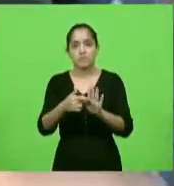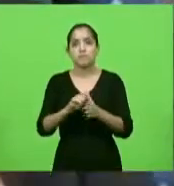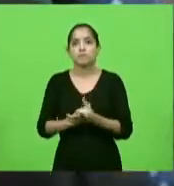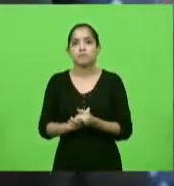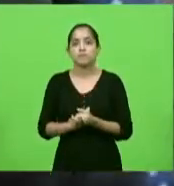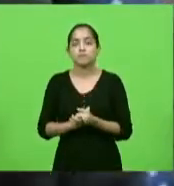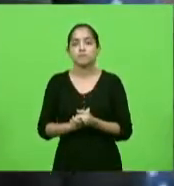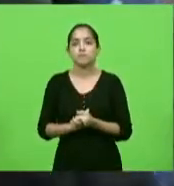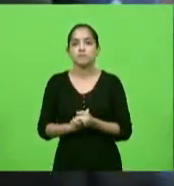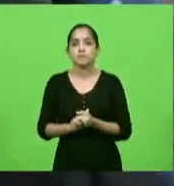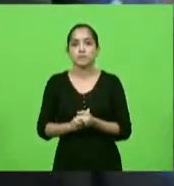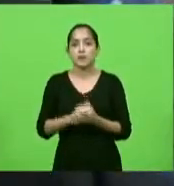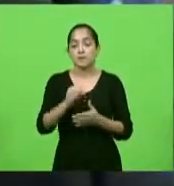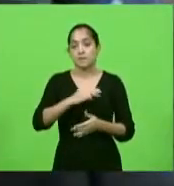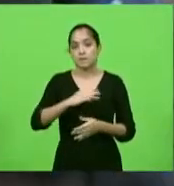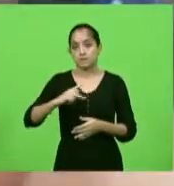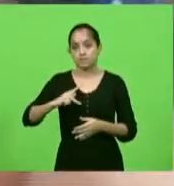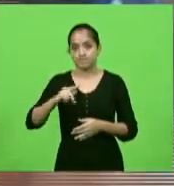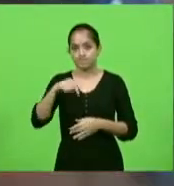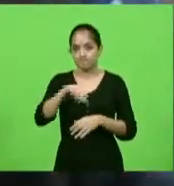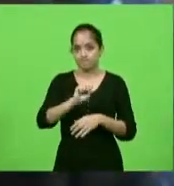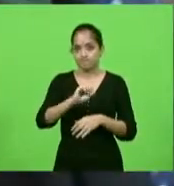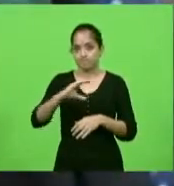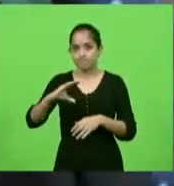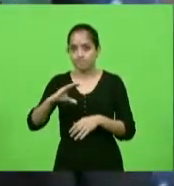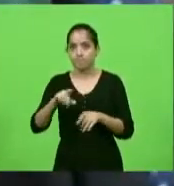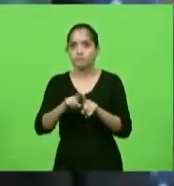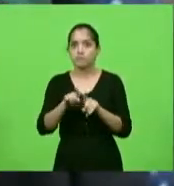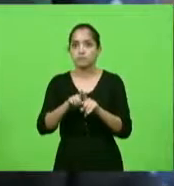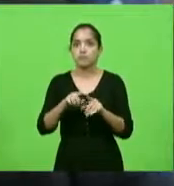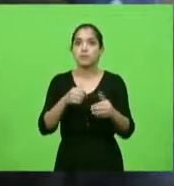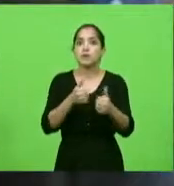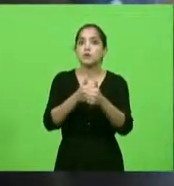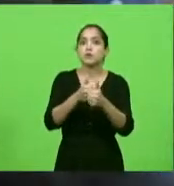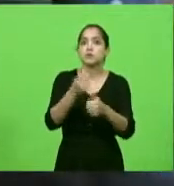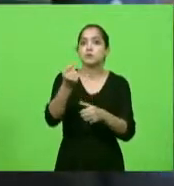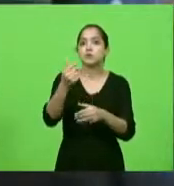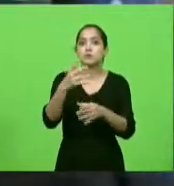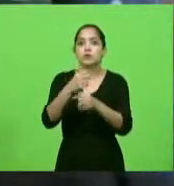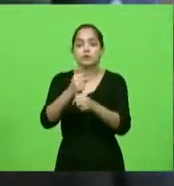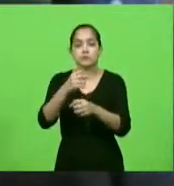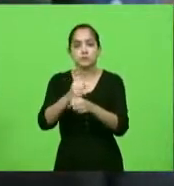posicionamentos externados pelo Ministério Público de Santa Catarina, pelo Tribunal de Contas do Estado e pelo